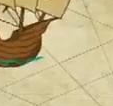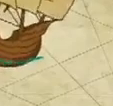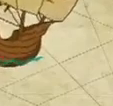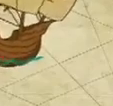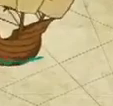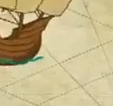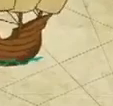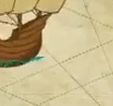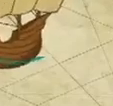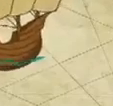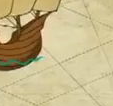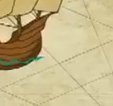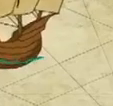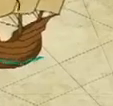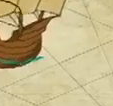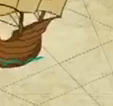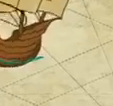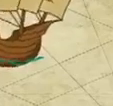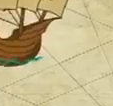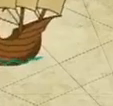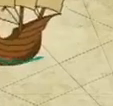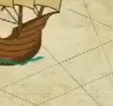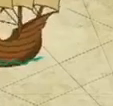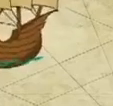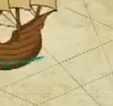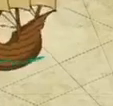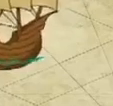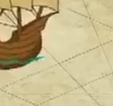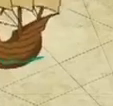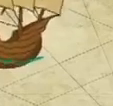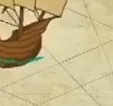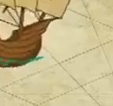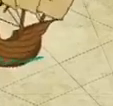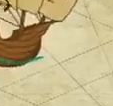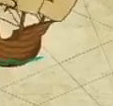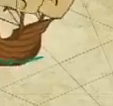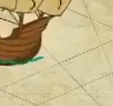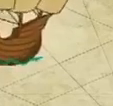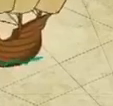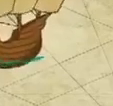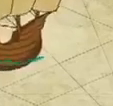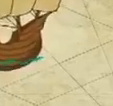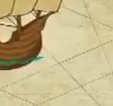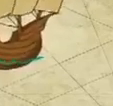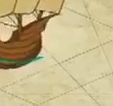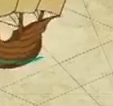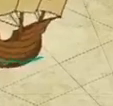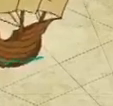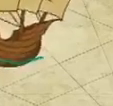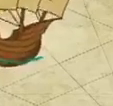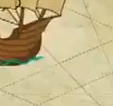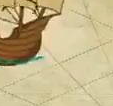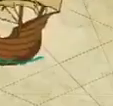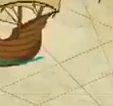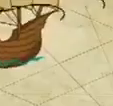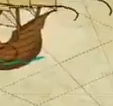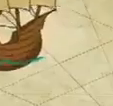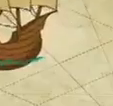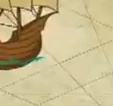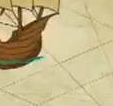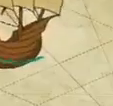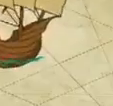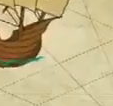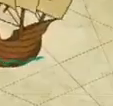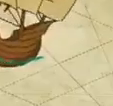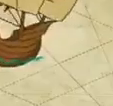para a navegação costeira. Eram dotadas de velas triangulares, que possibilitavam navegar contra o vento e desviar